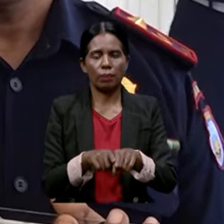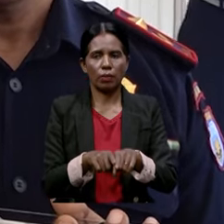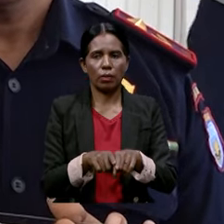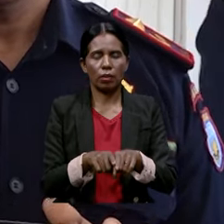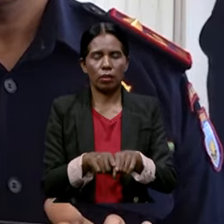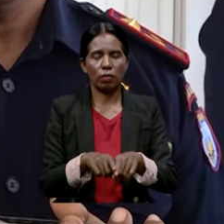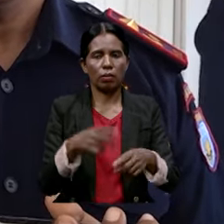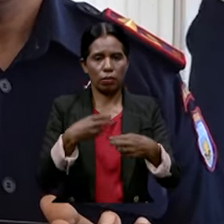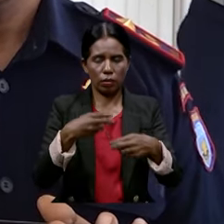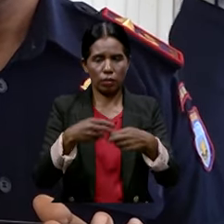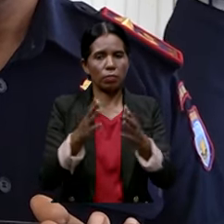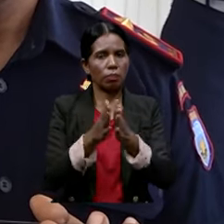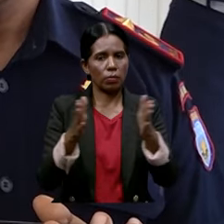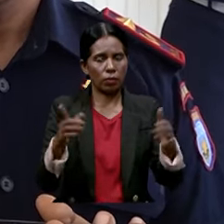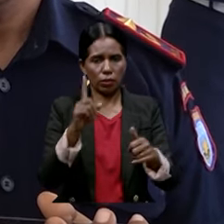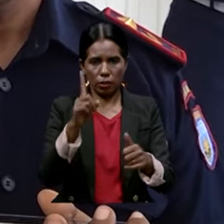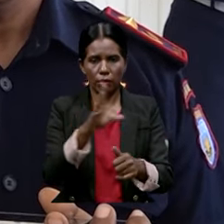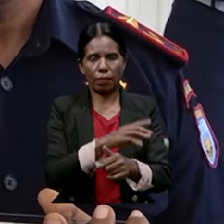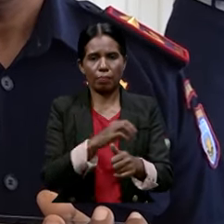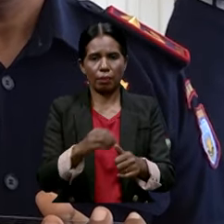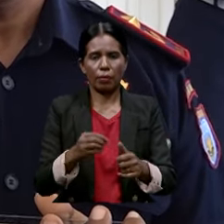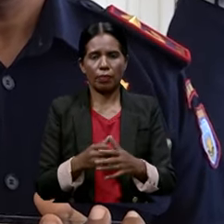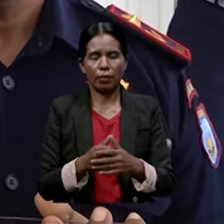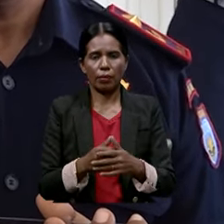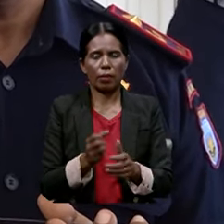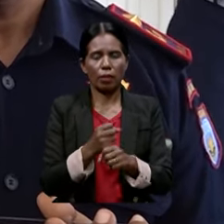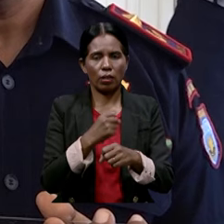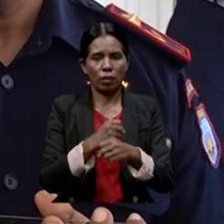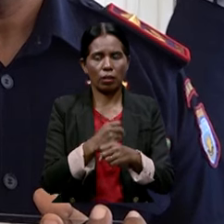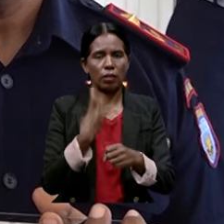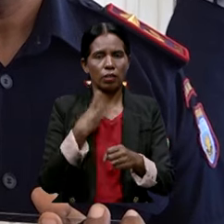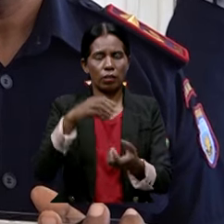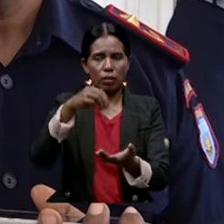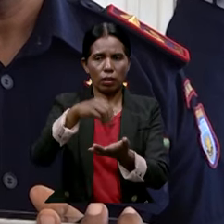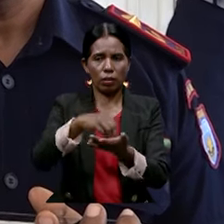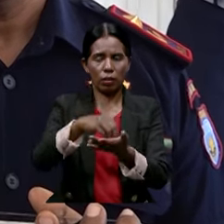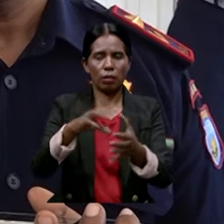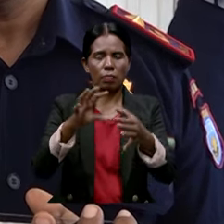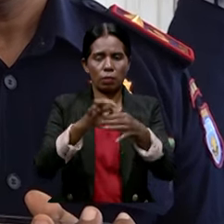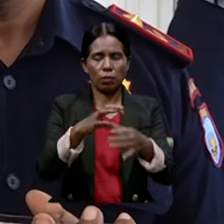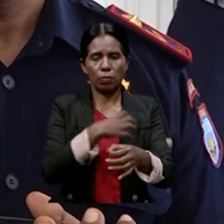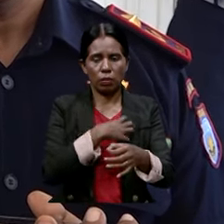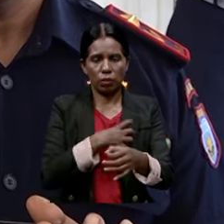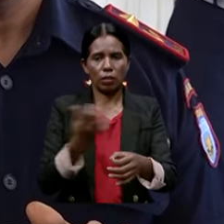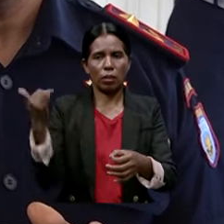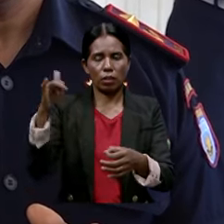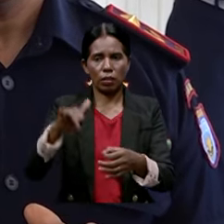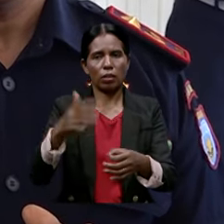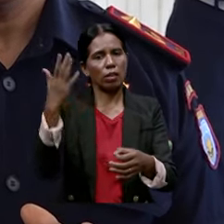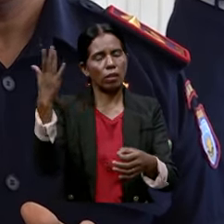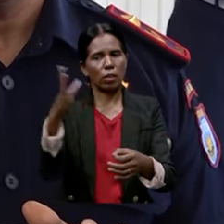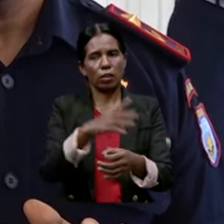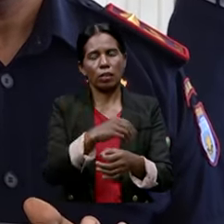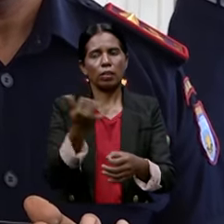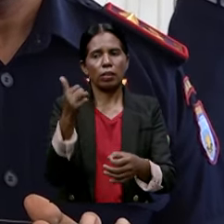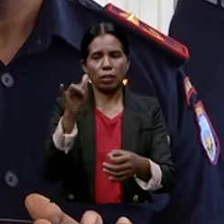obstáculo ida na bem que halo para itania colocação itinerário membro sira iha terreno mos